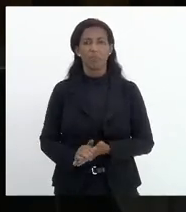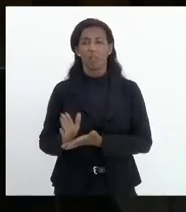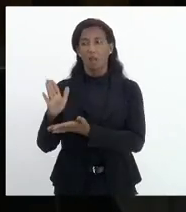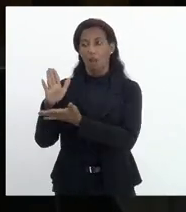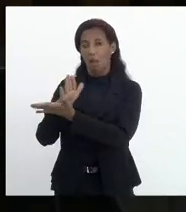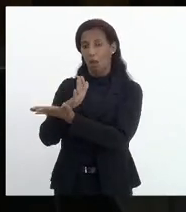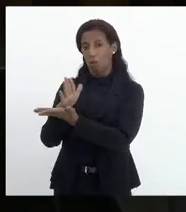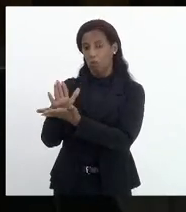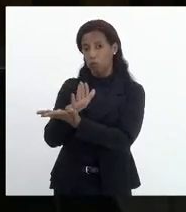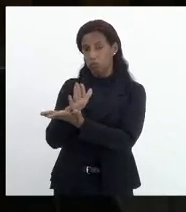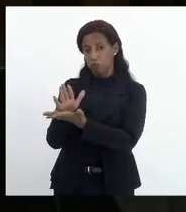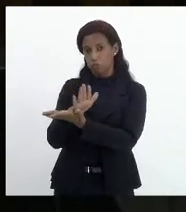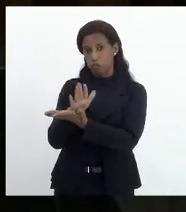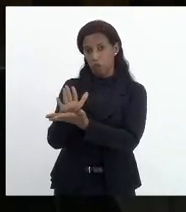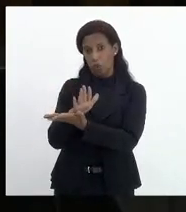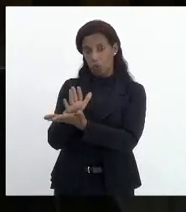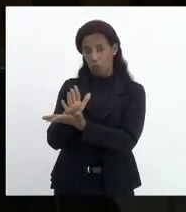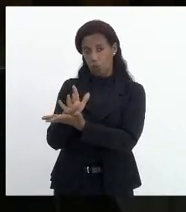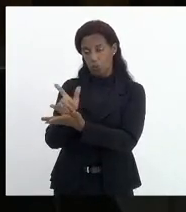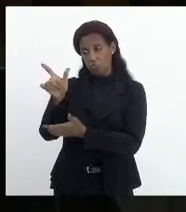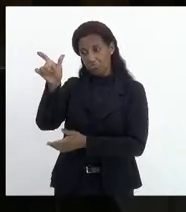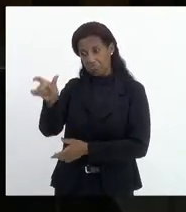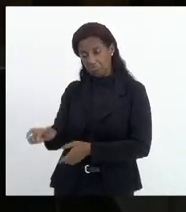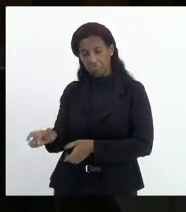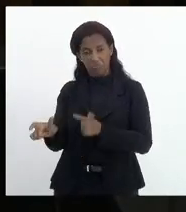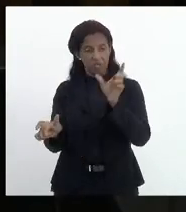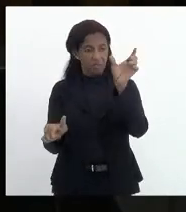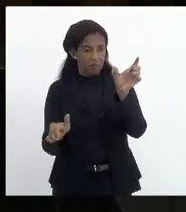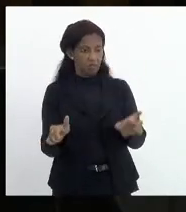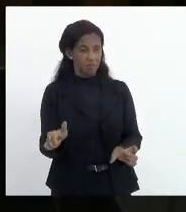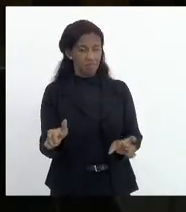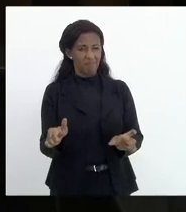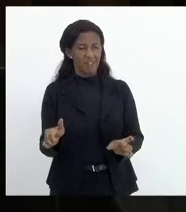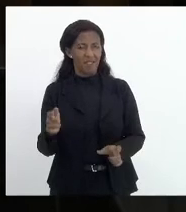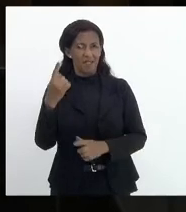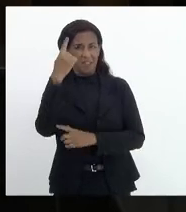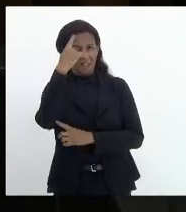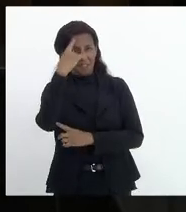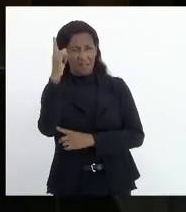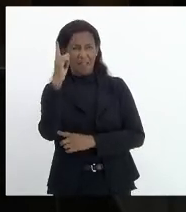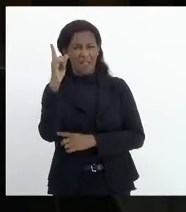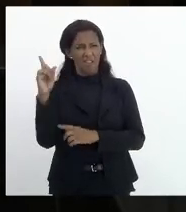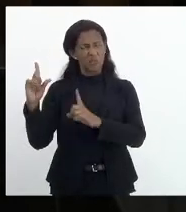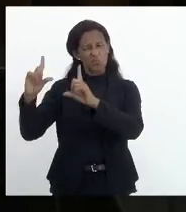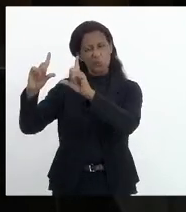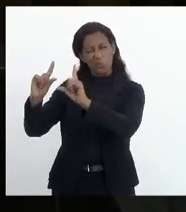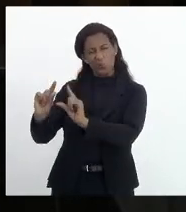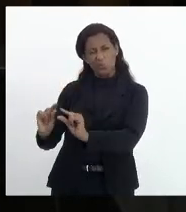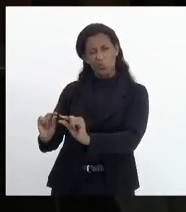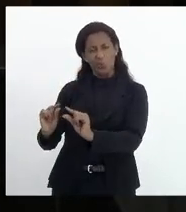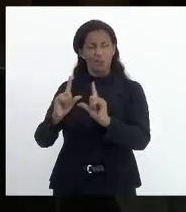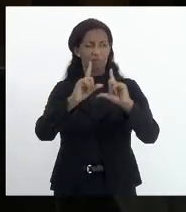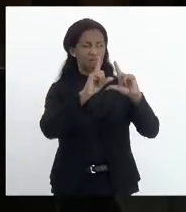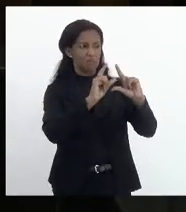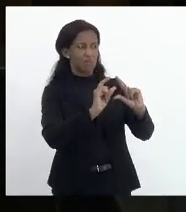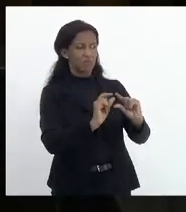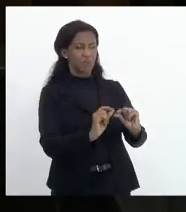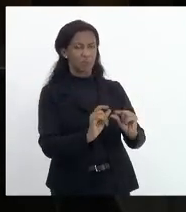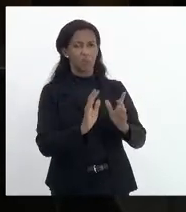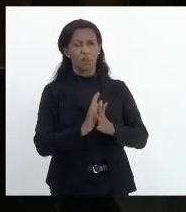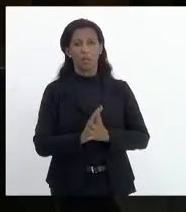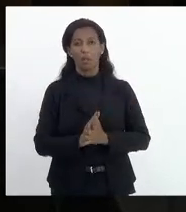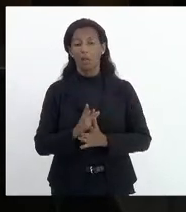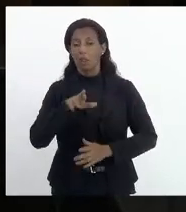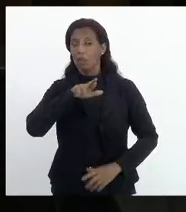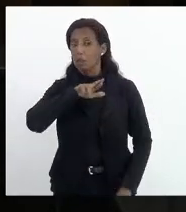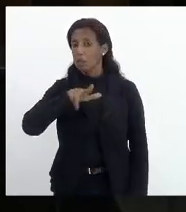alguns correto intervenção tentem amenizar as contradições porque eu não